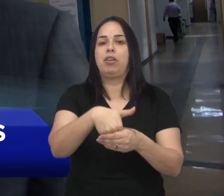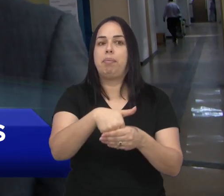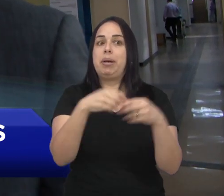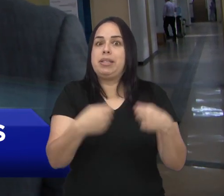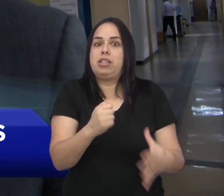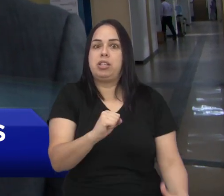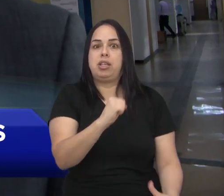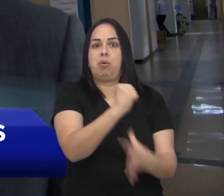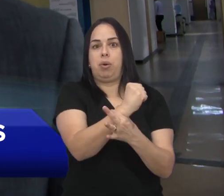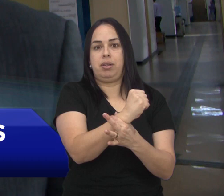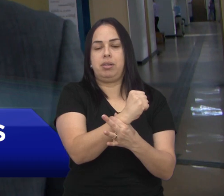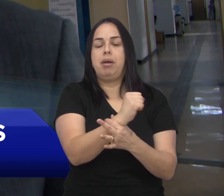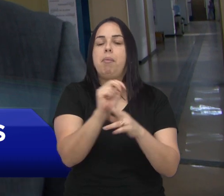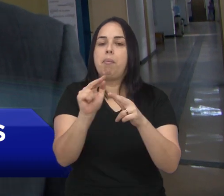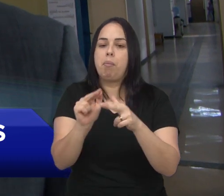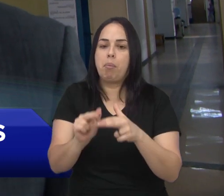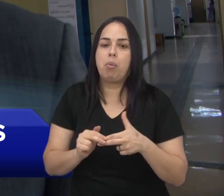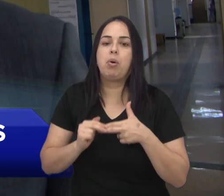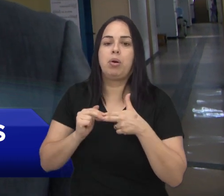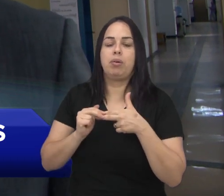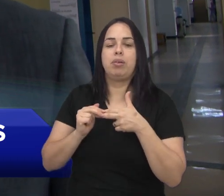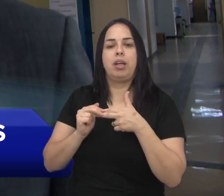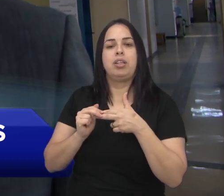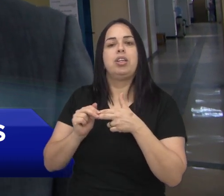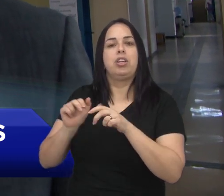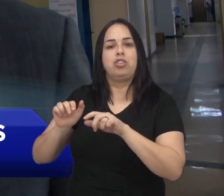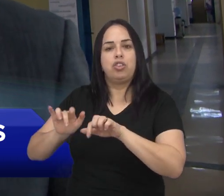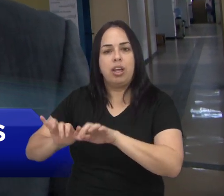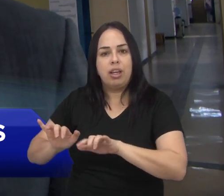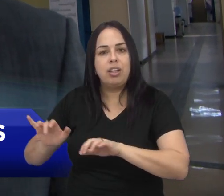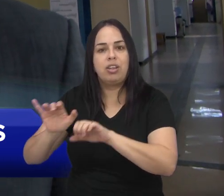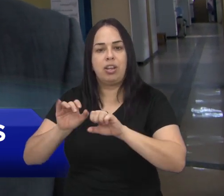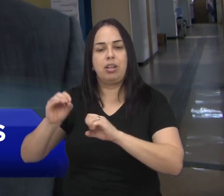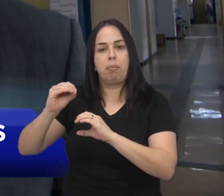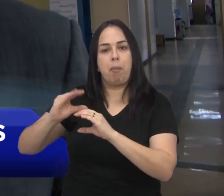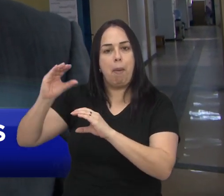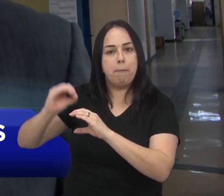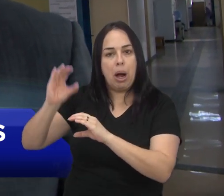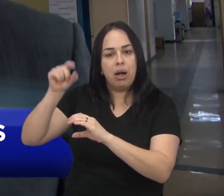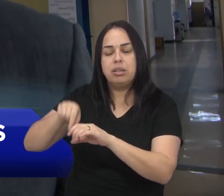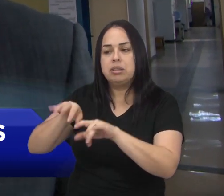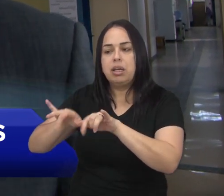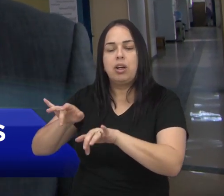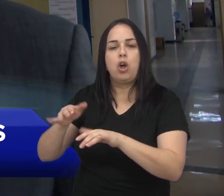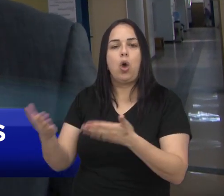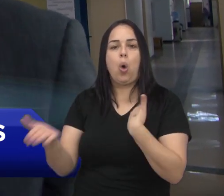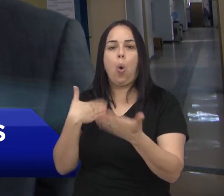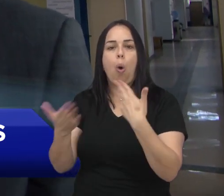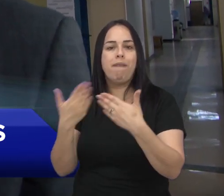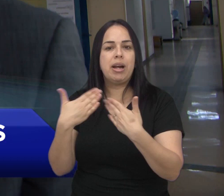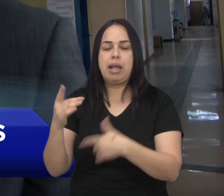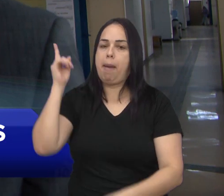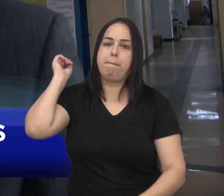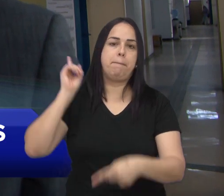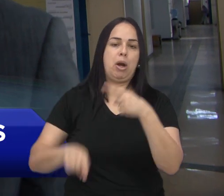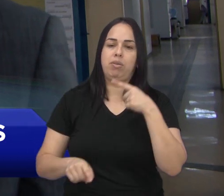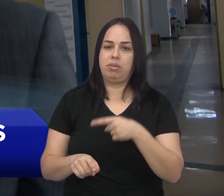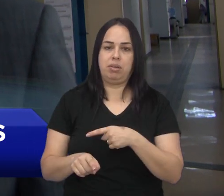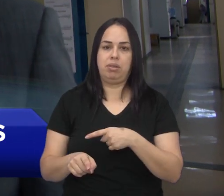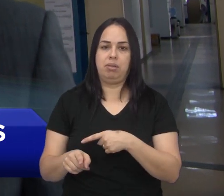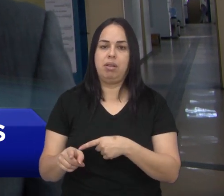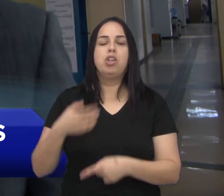de manipulação. Por essa razão também é proibido o uso de chat, de robochat, para você conversar com o